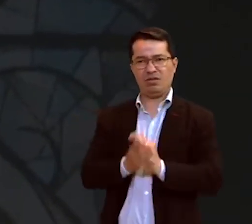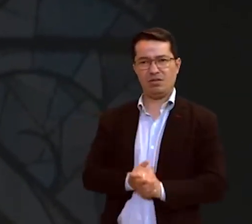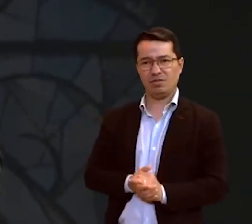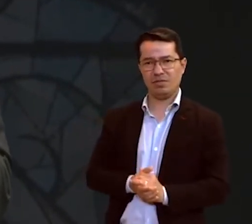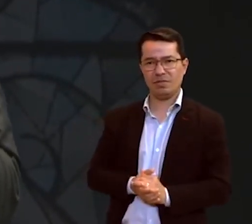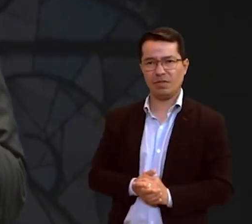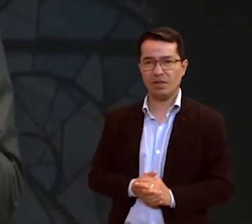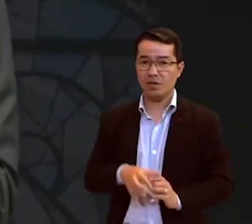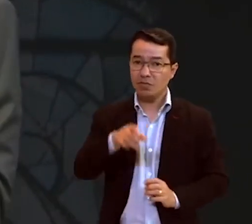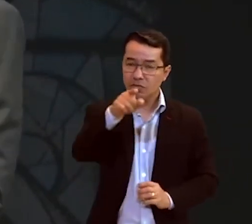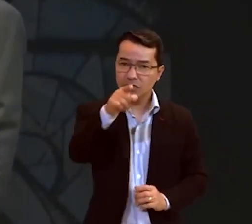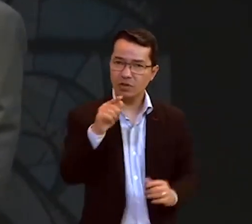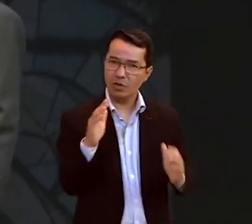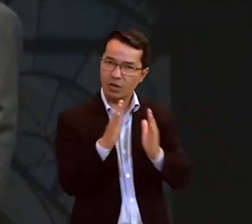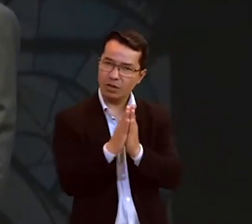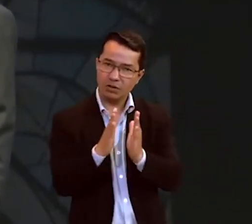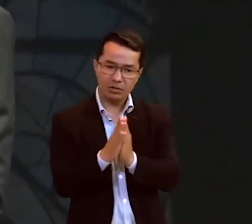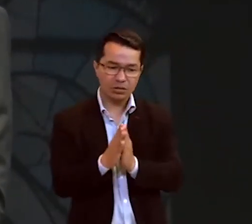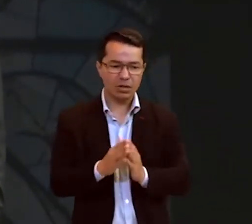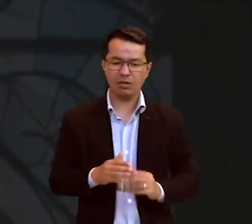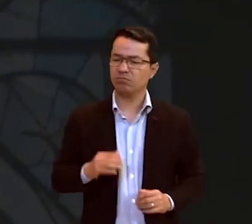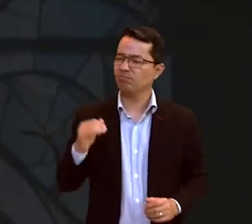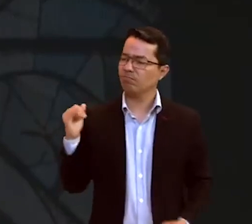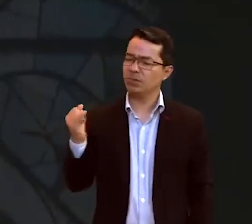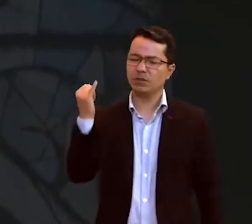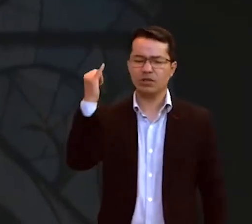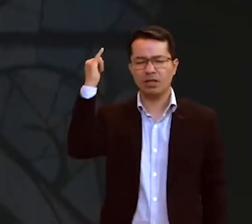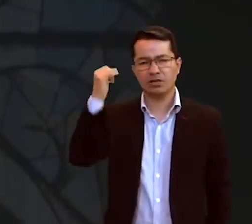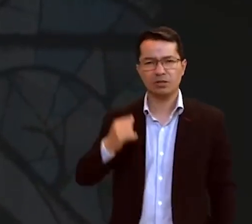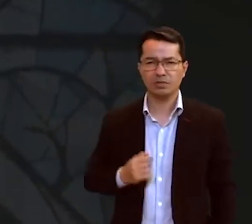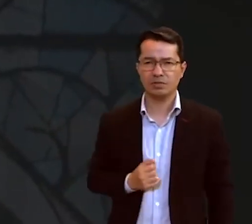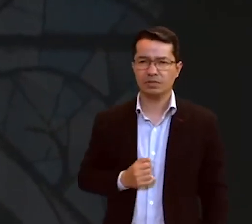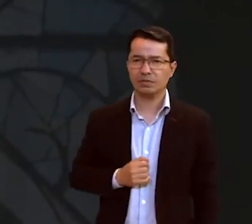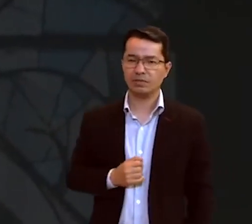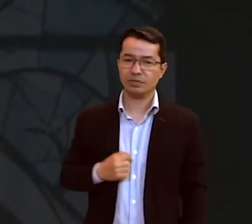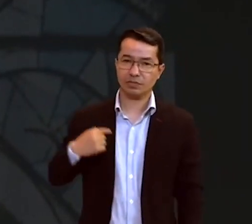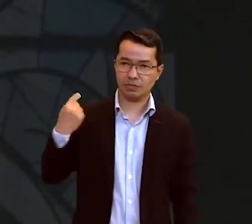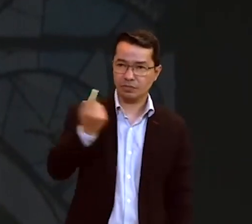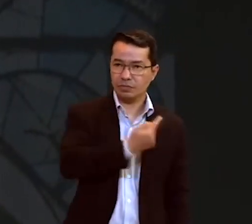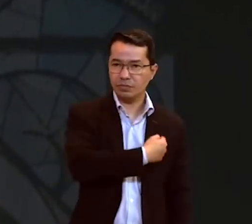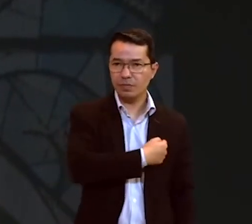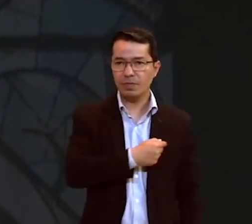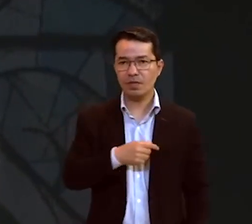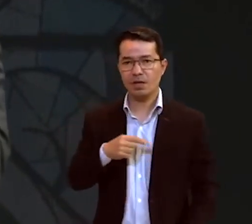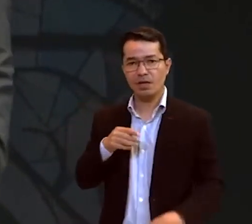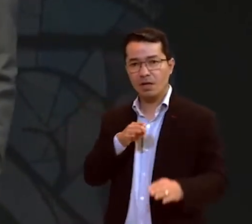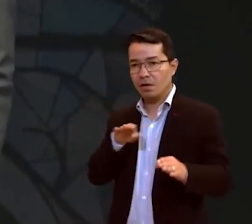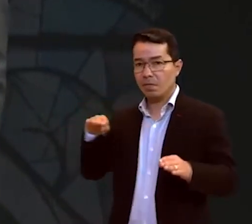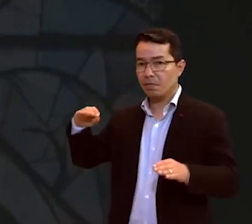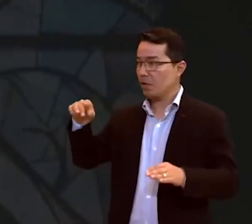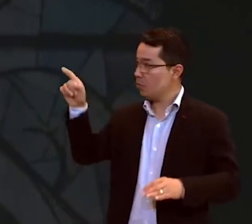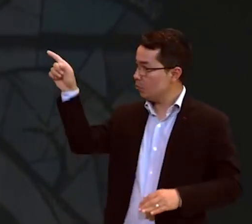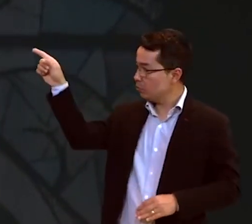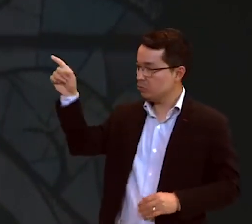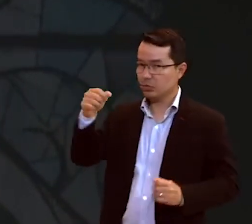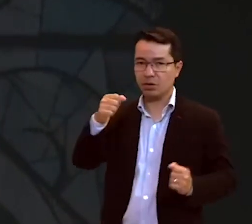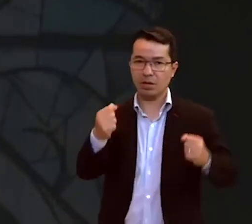criança. Meu filho, outro dia a gente parou o carro, a gente também cuida do culto da Vitória, e eles